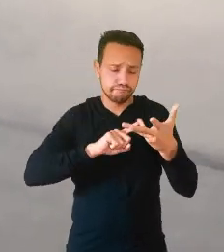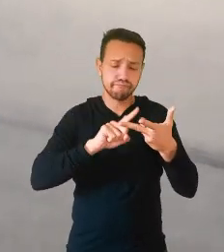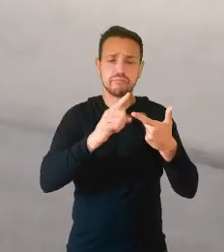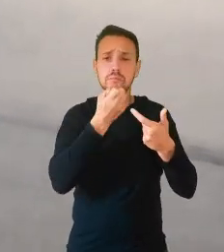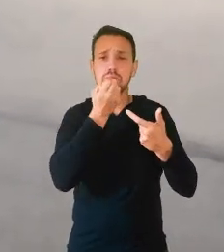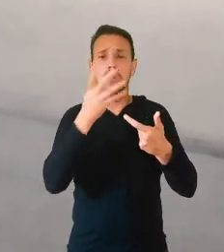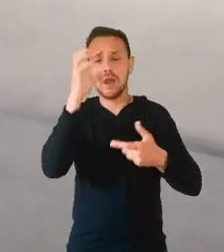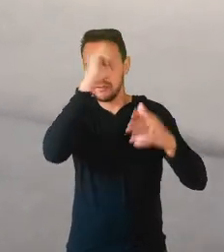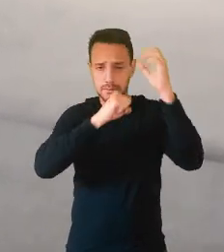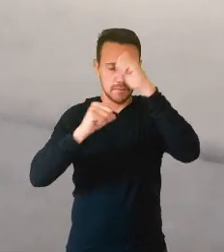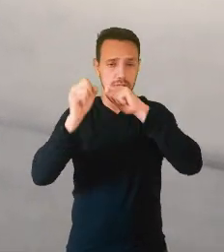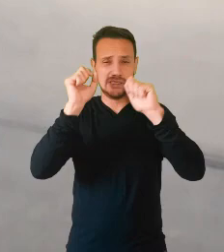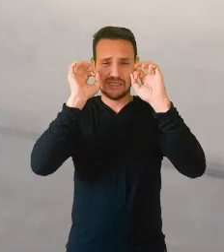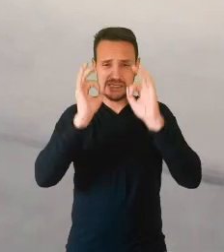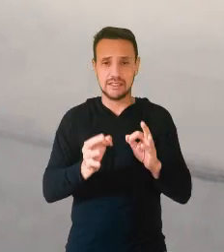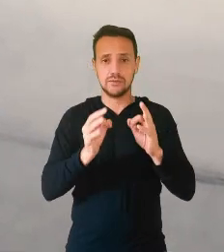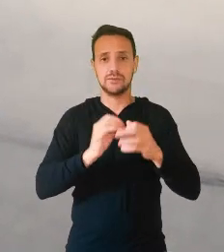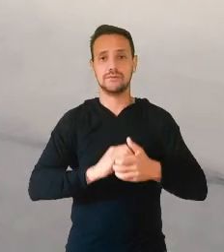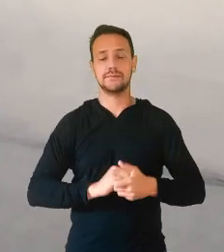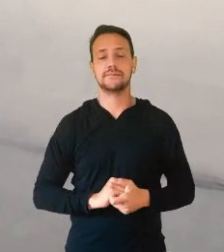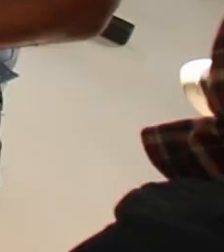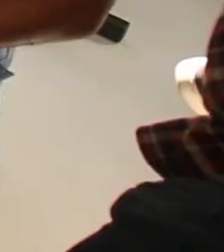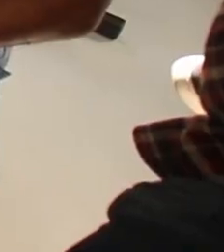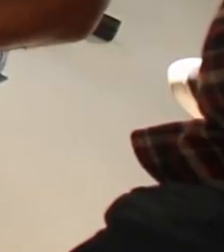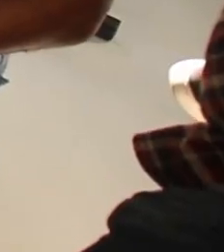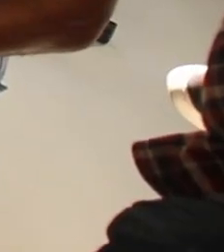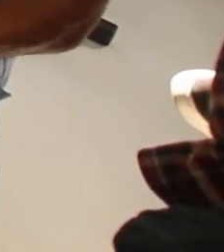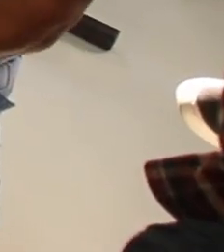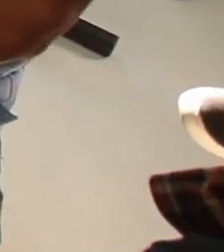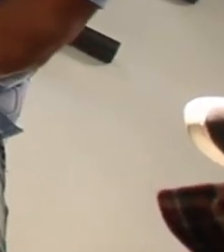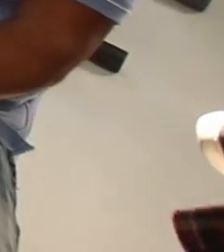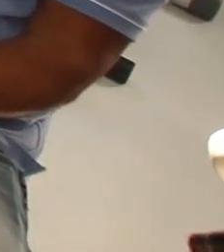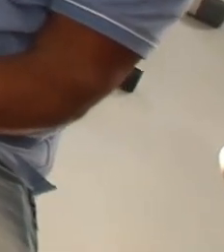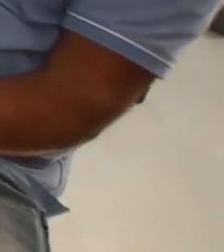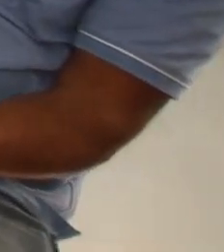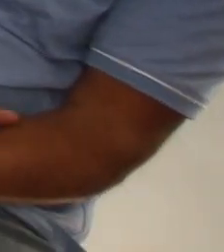benefícios possível para uma aprendizagem adequada.